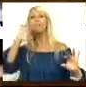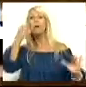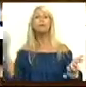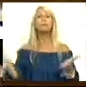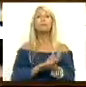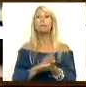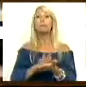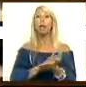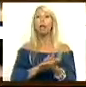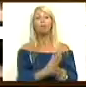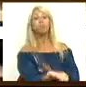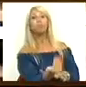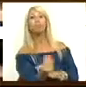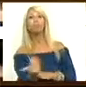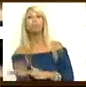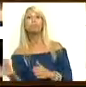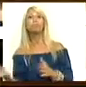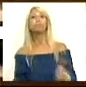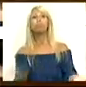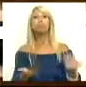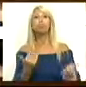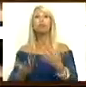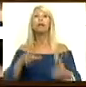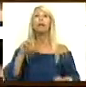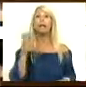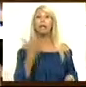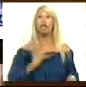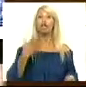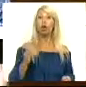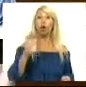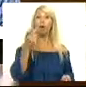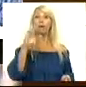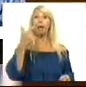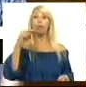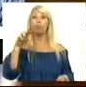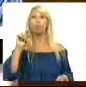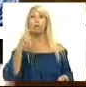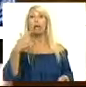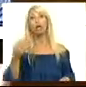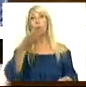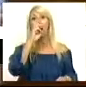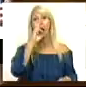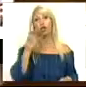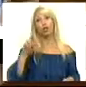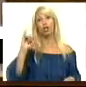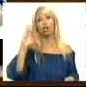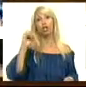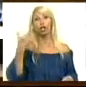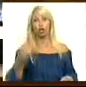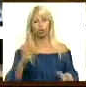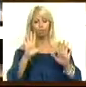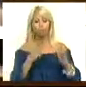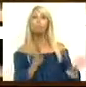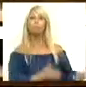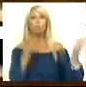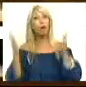inocuidade da extração destes hidrocarbonetos e, portanto, do gás de xisto. Temos, por outro